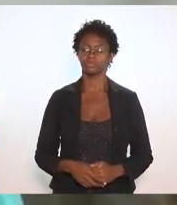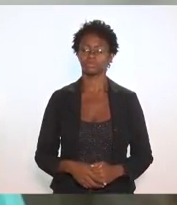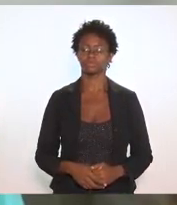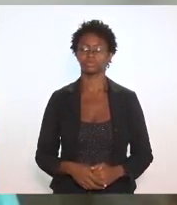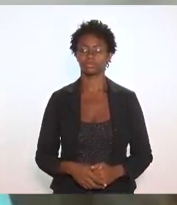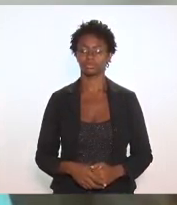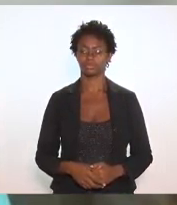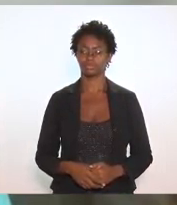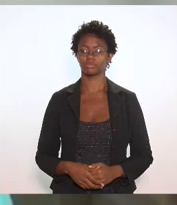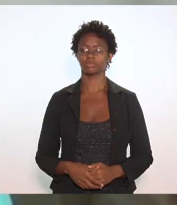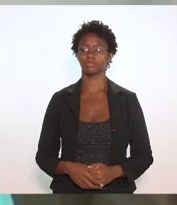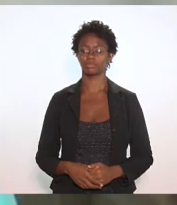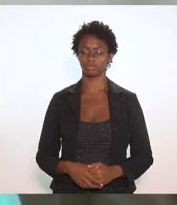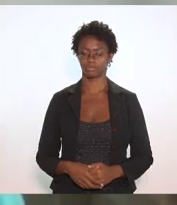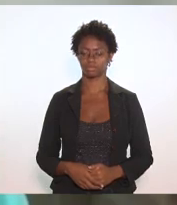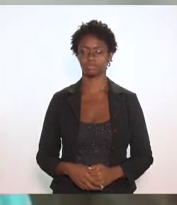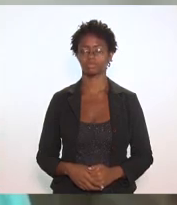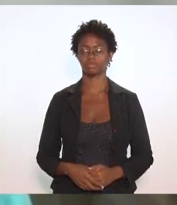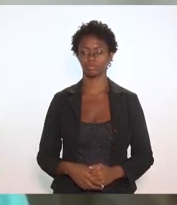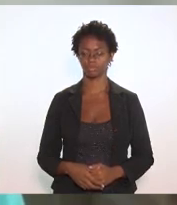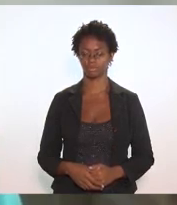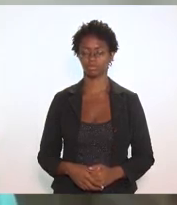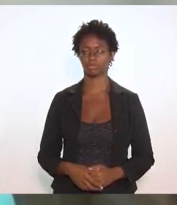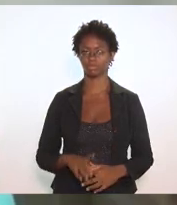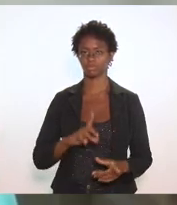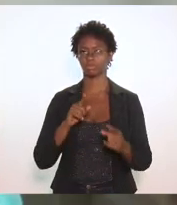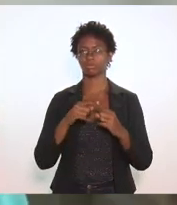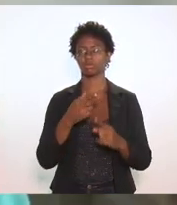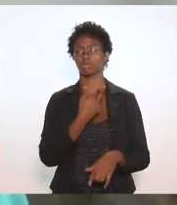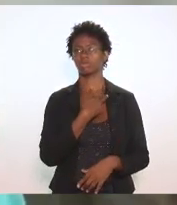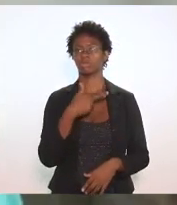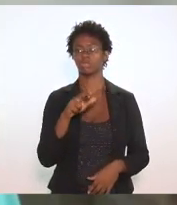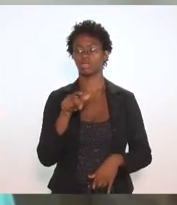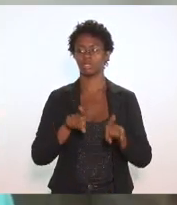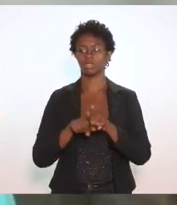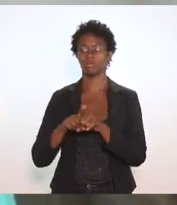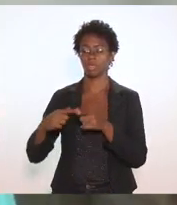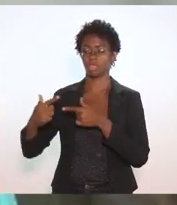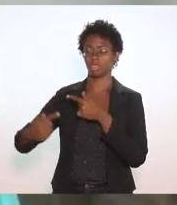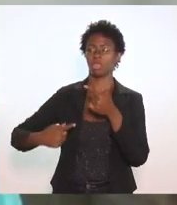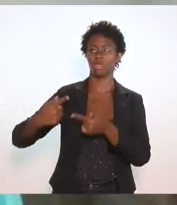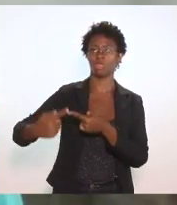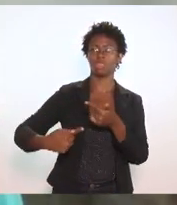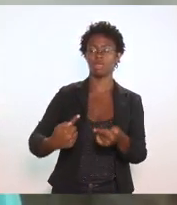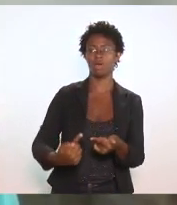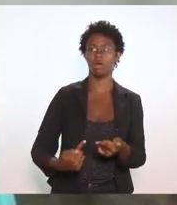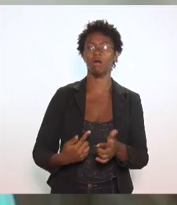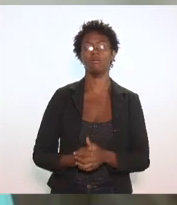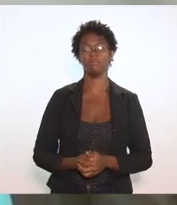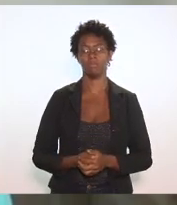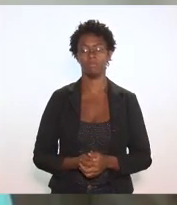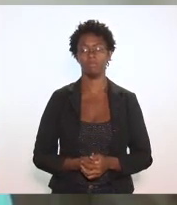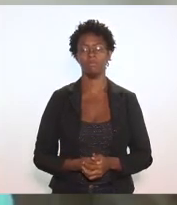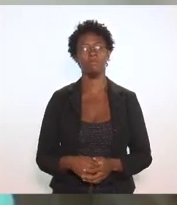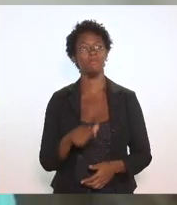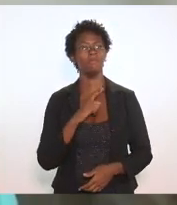das religiões dos seus ascendentes. E aqui ficou denominado de candomblé, que depois